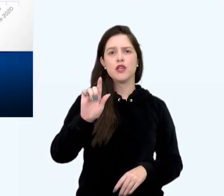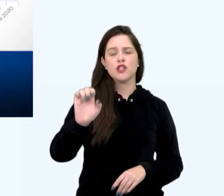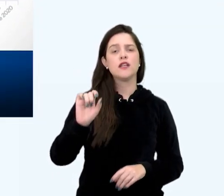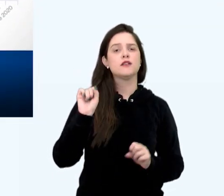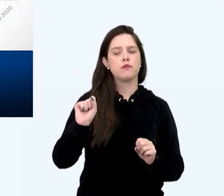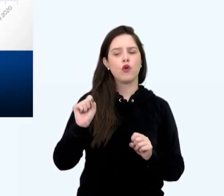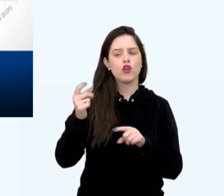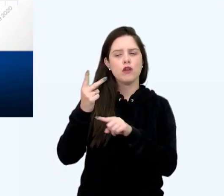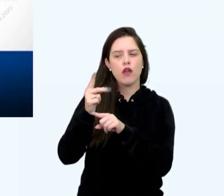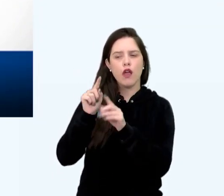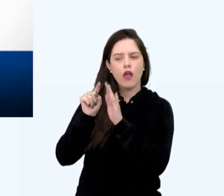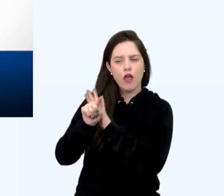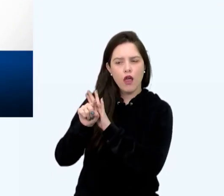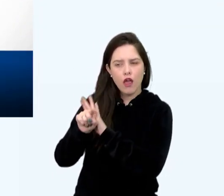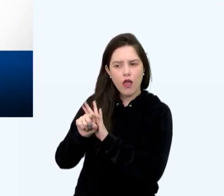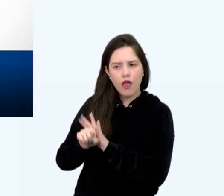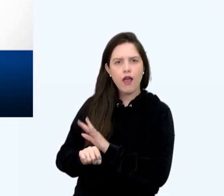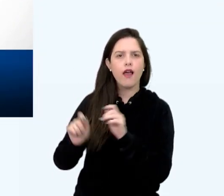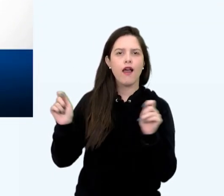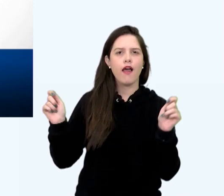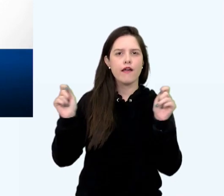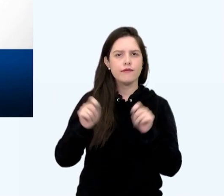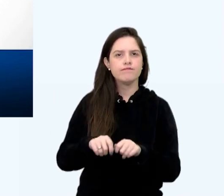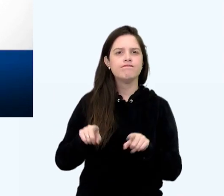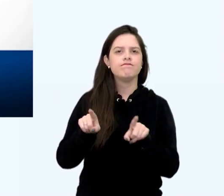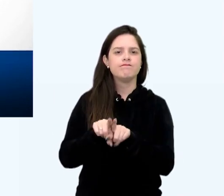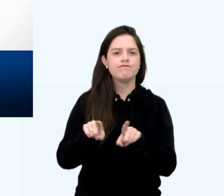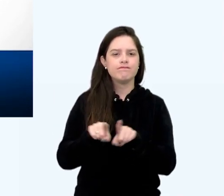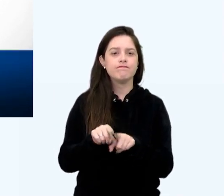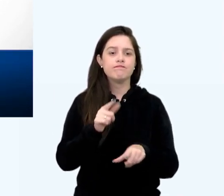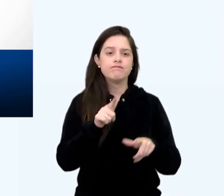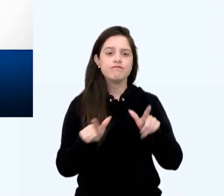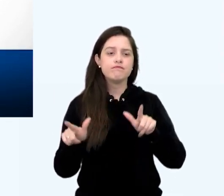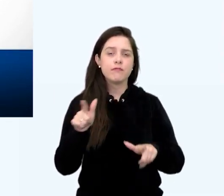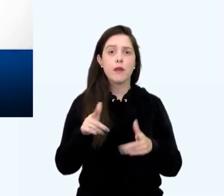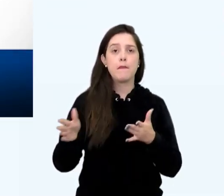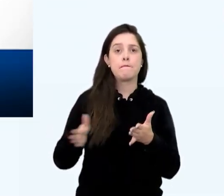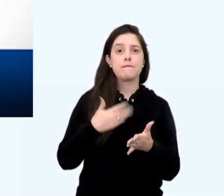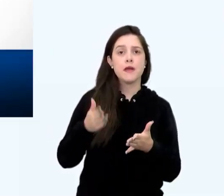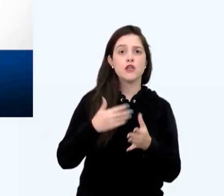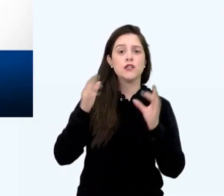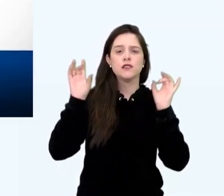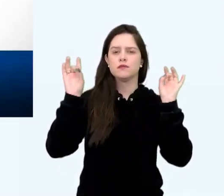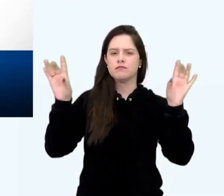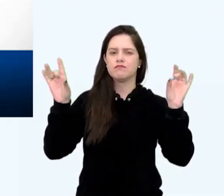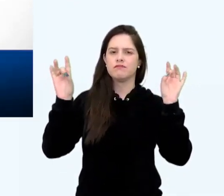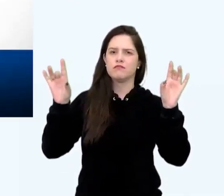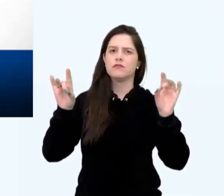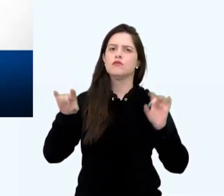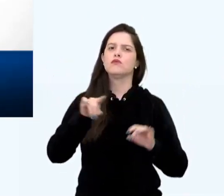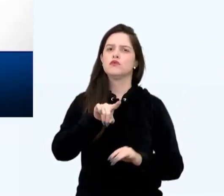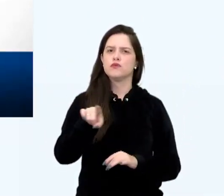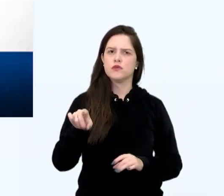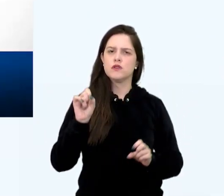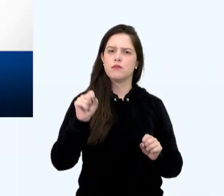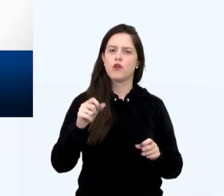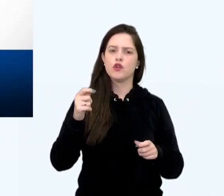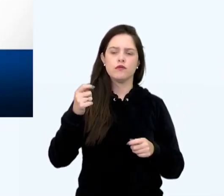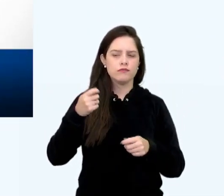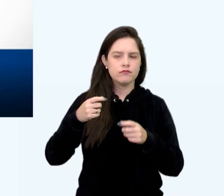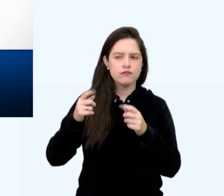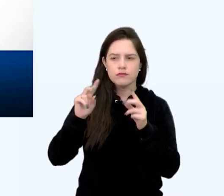conferir todos os resultados da pesquisa. Também temos uma página especial sobre desemprego em que você encontra os